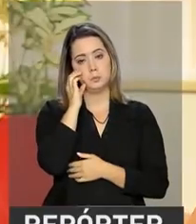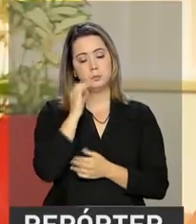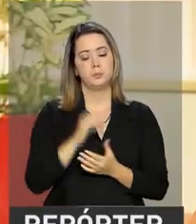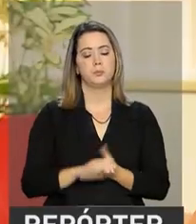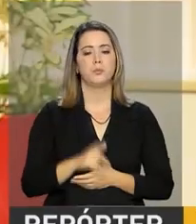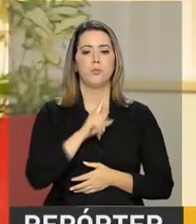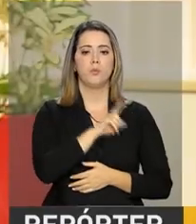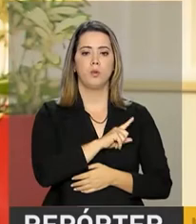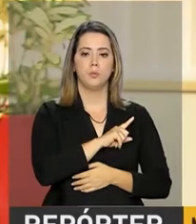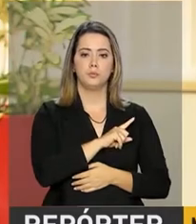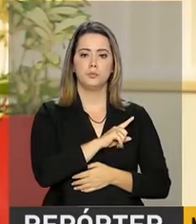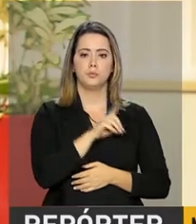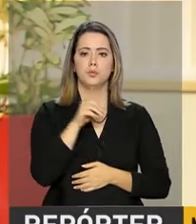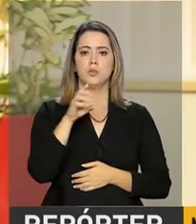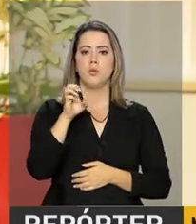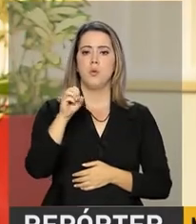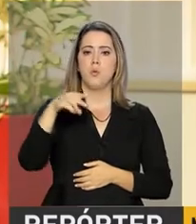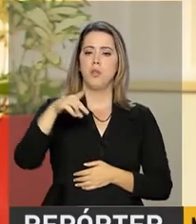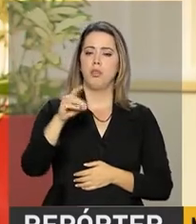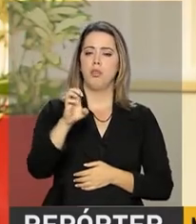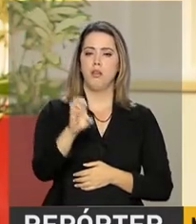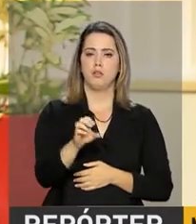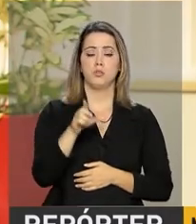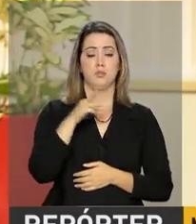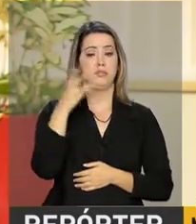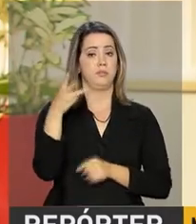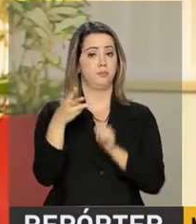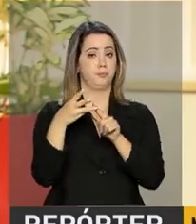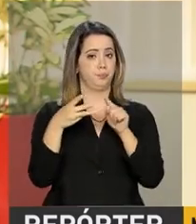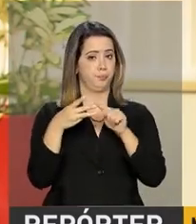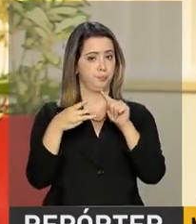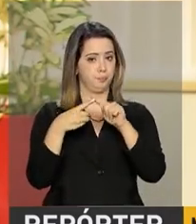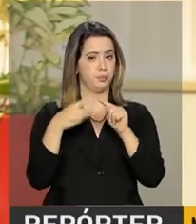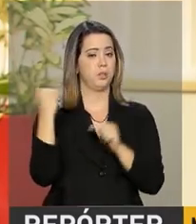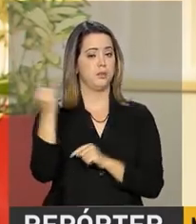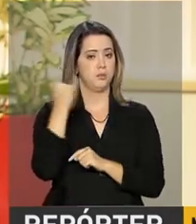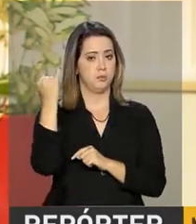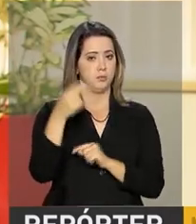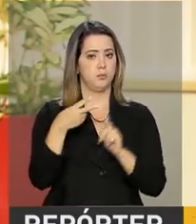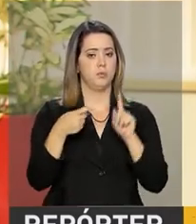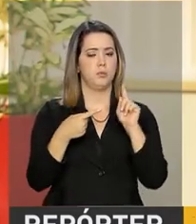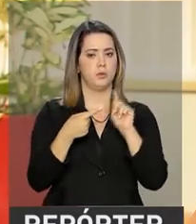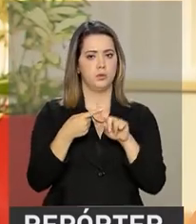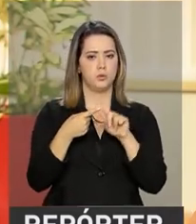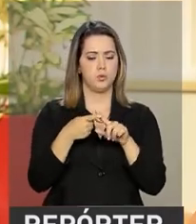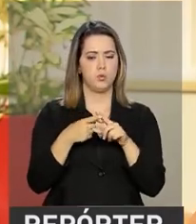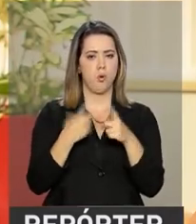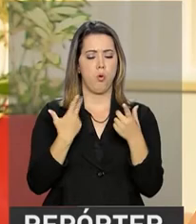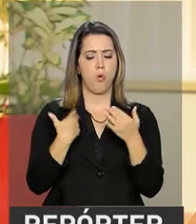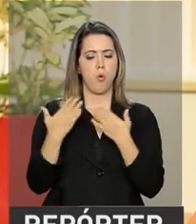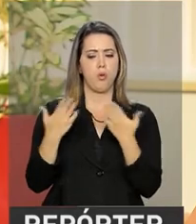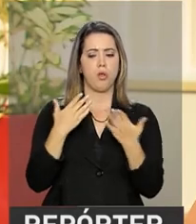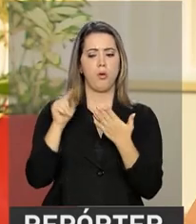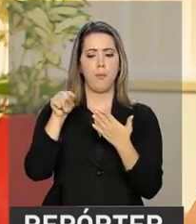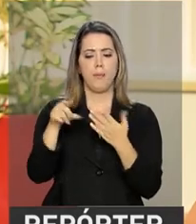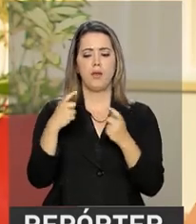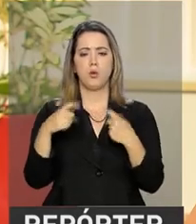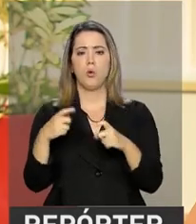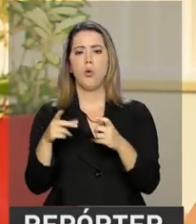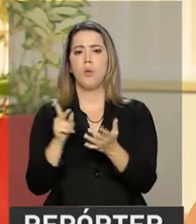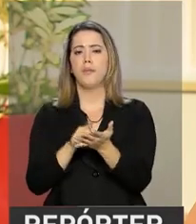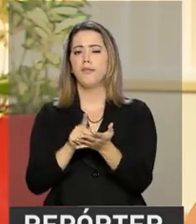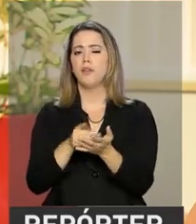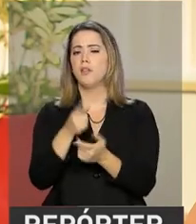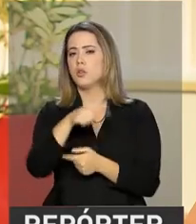gera 3 relatórios que são muito importantes. Um relatório que mostra o retrato daquela área avaliada, que